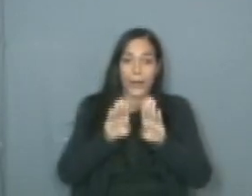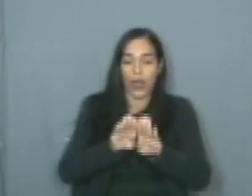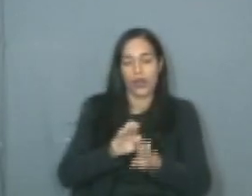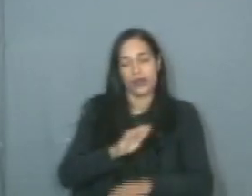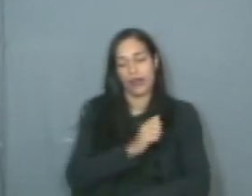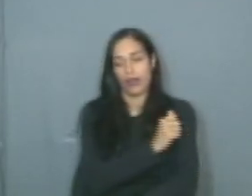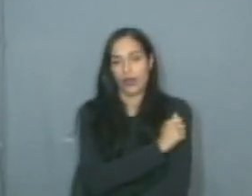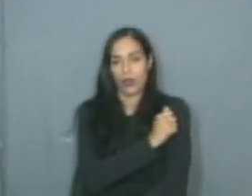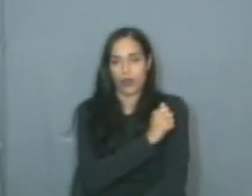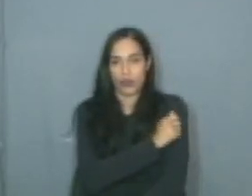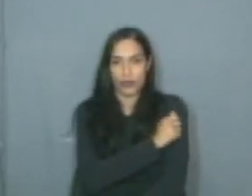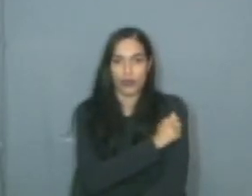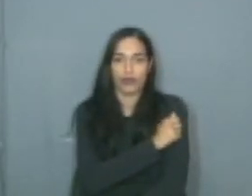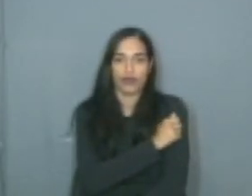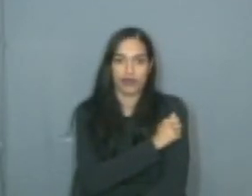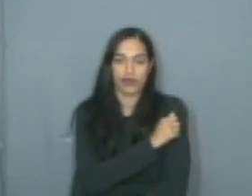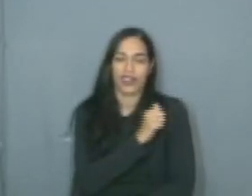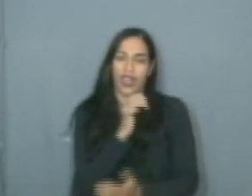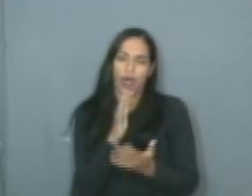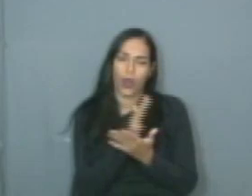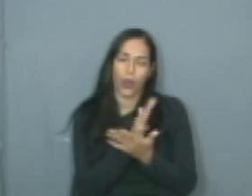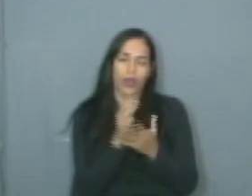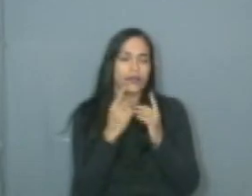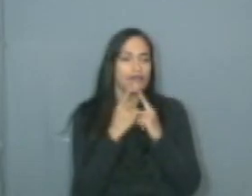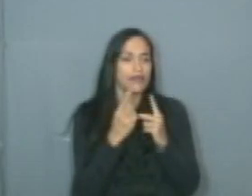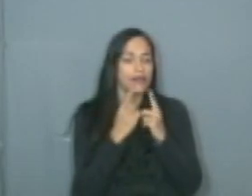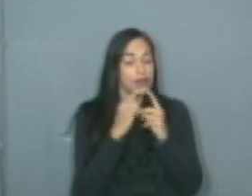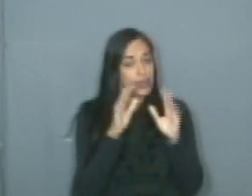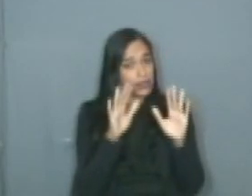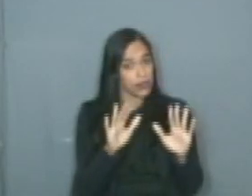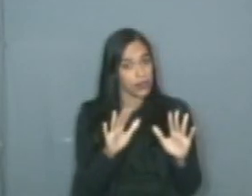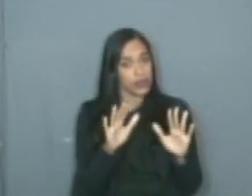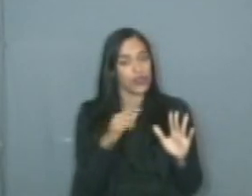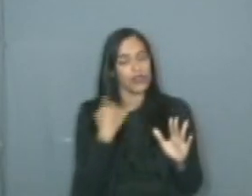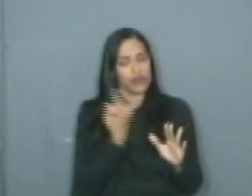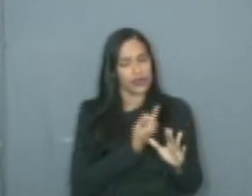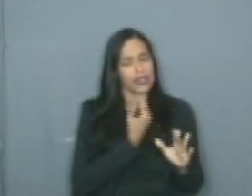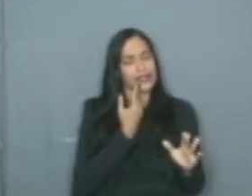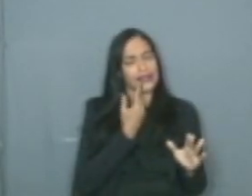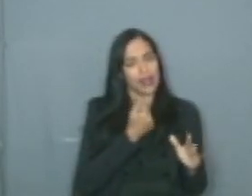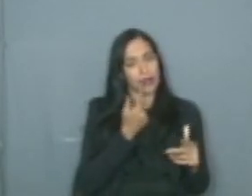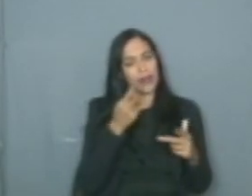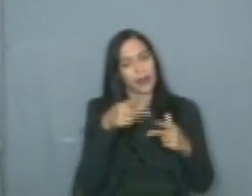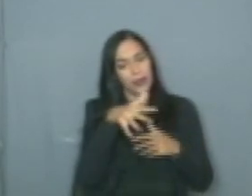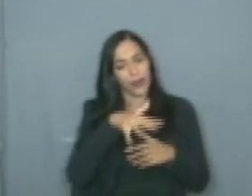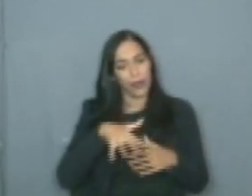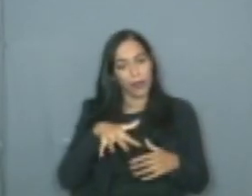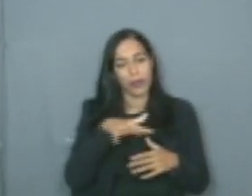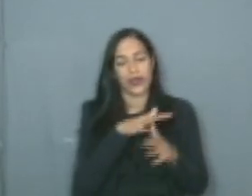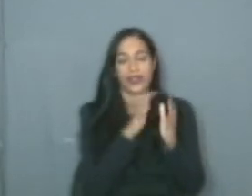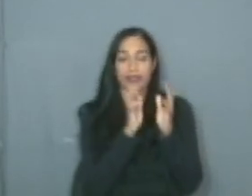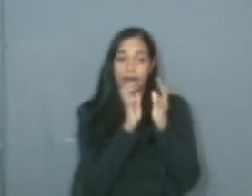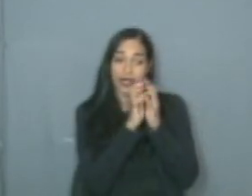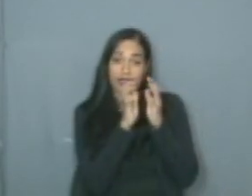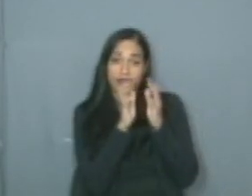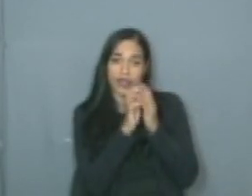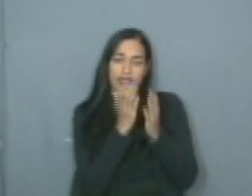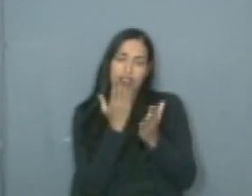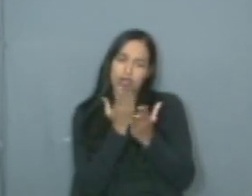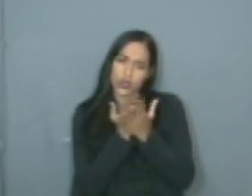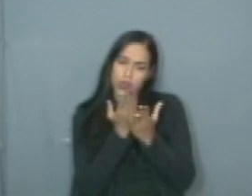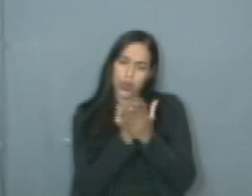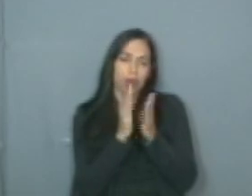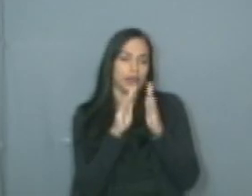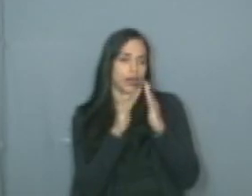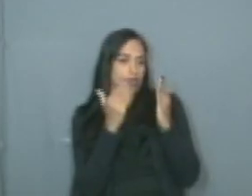acontece quando a gente recebe algumas reclamações? Às vezes, a gente sabe que a população recifense que estuda em nossas